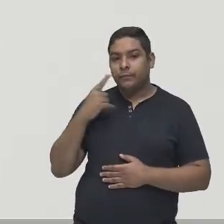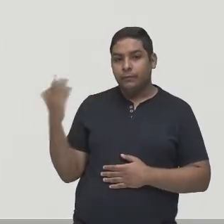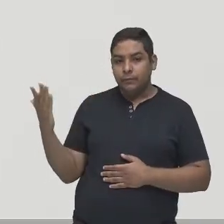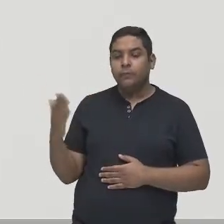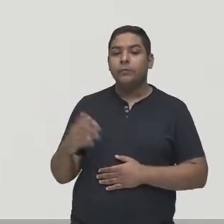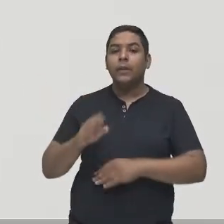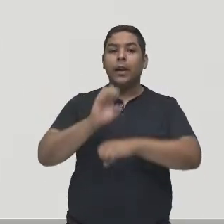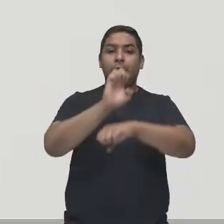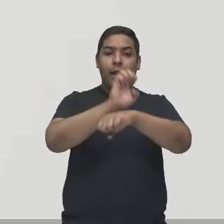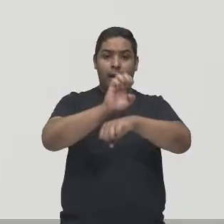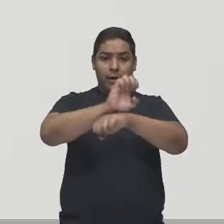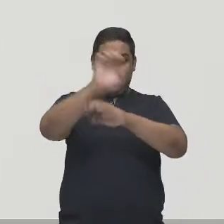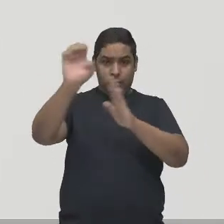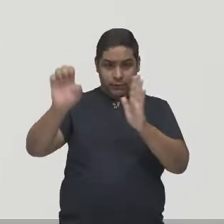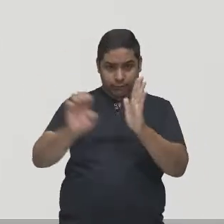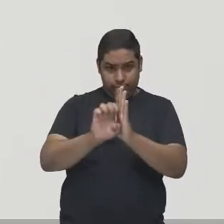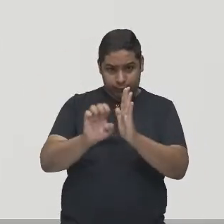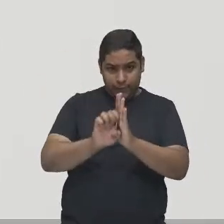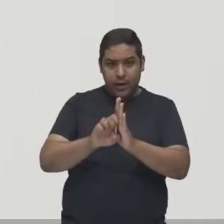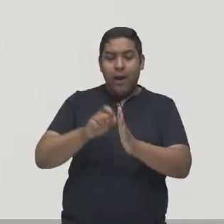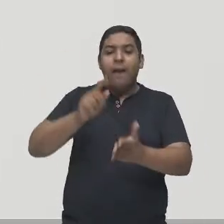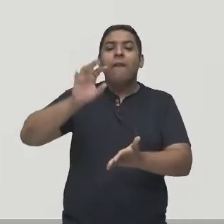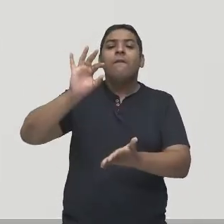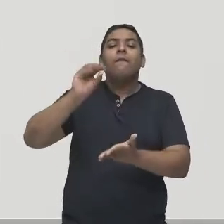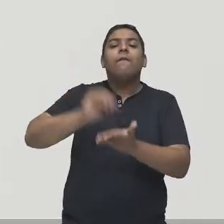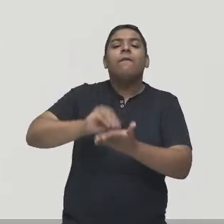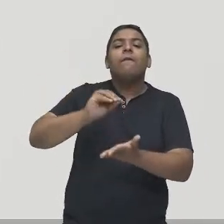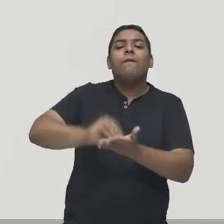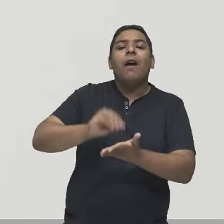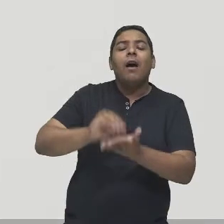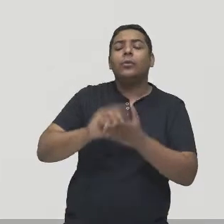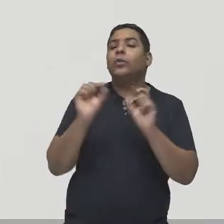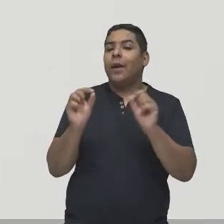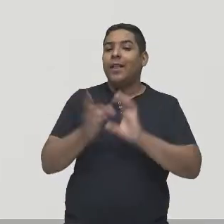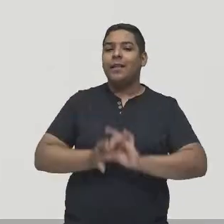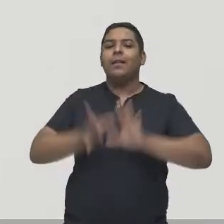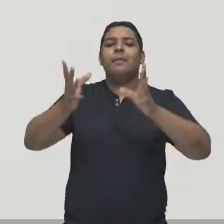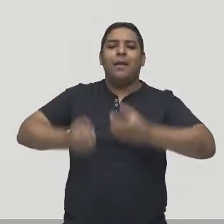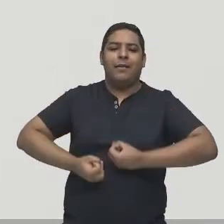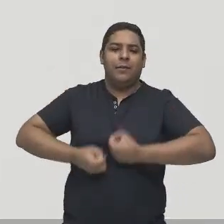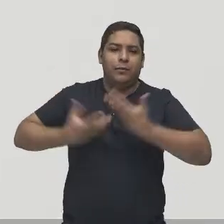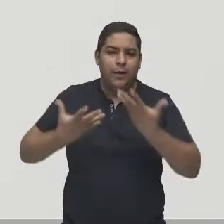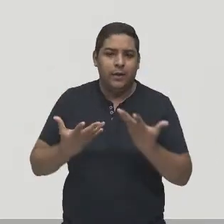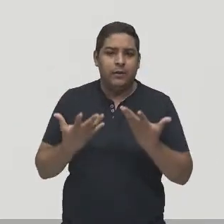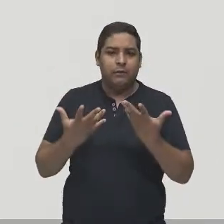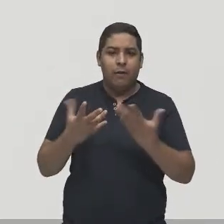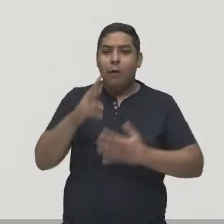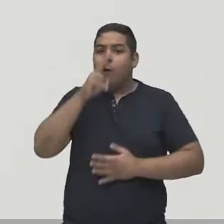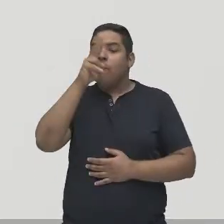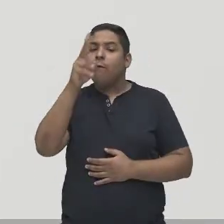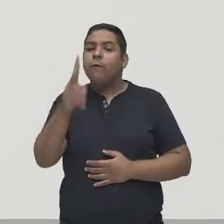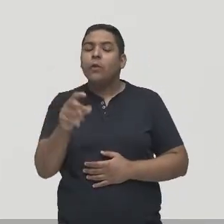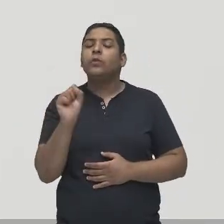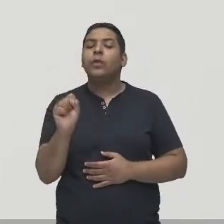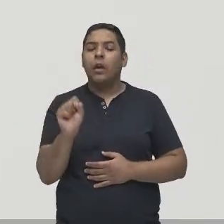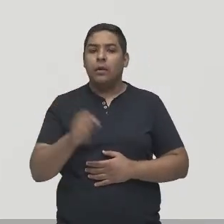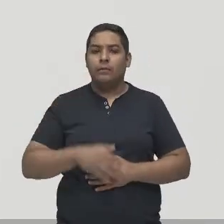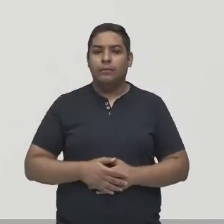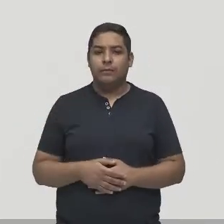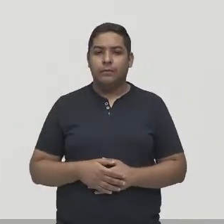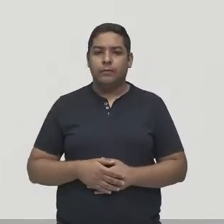regimes totalitários há a ausência da liberdade de expressão e um forte investimento em